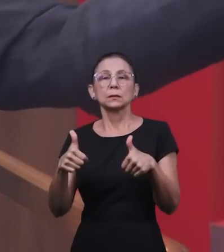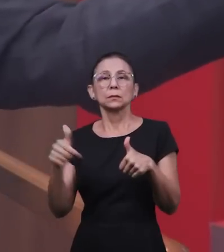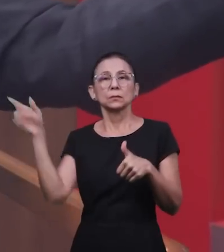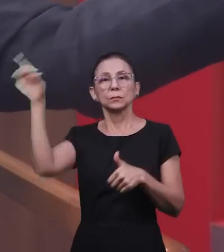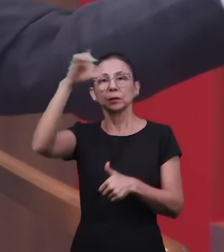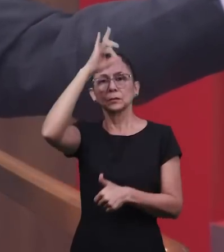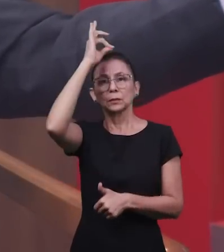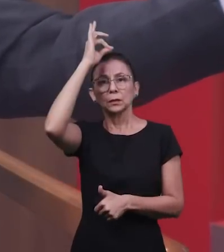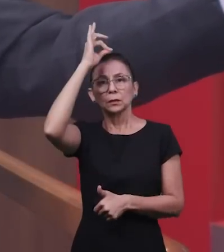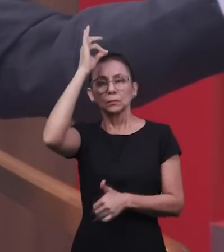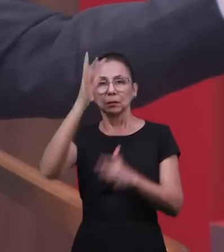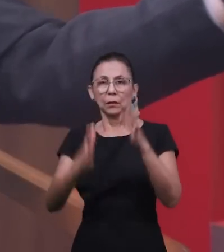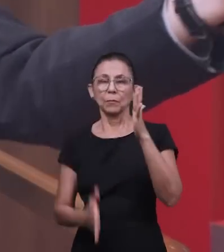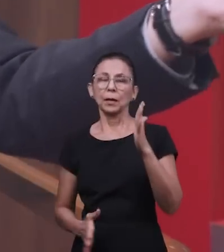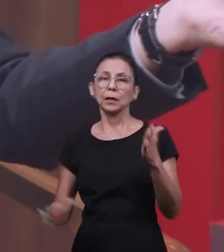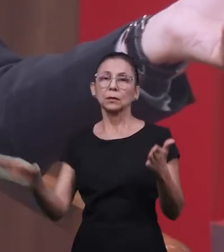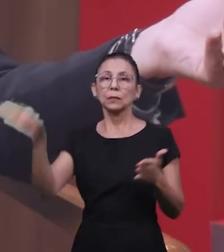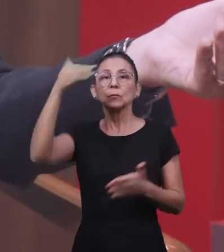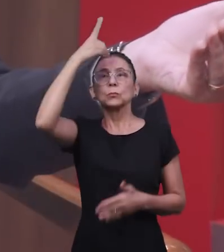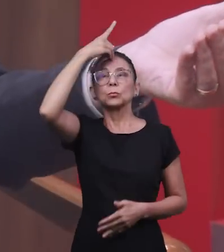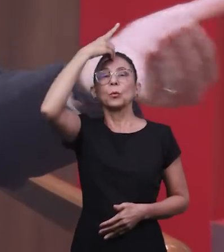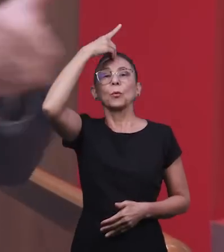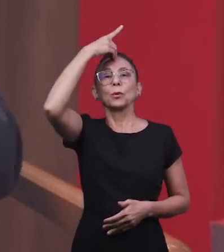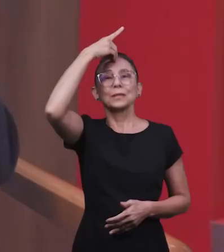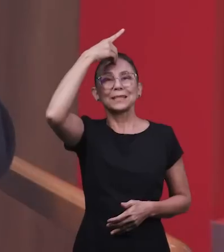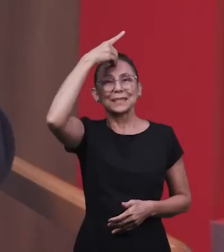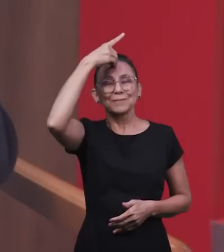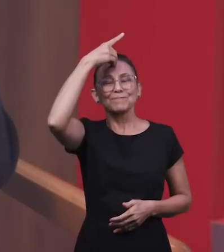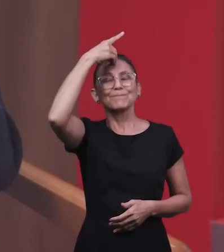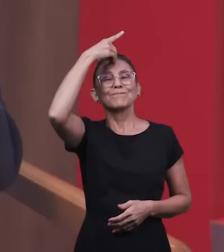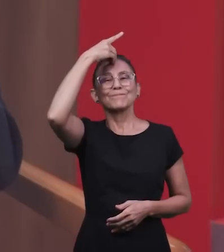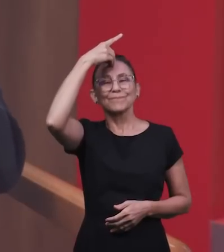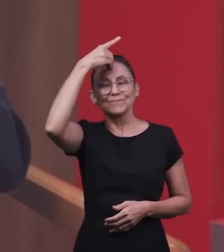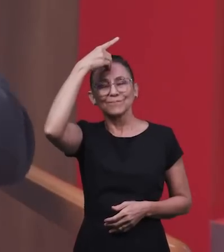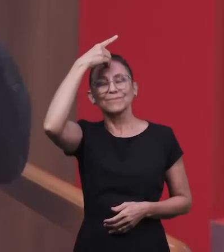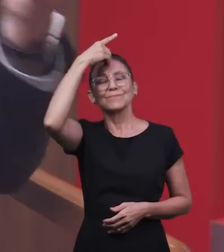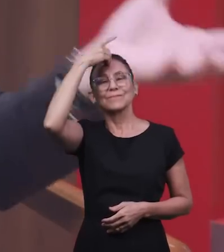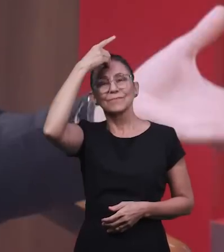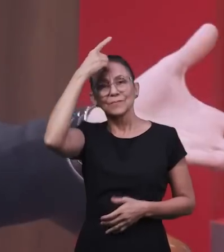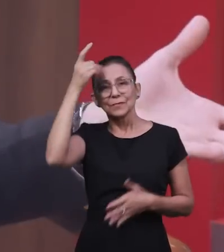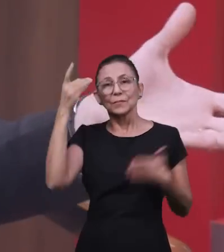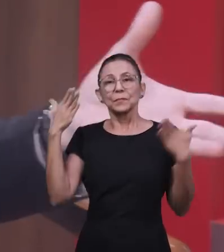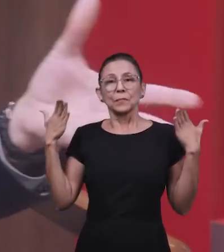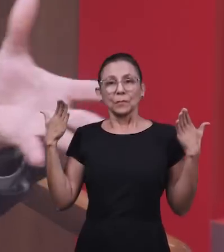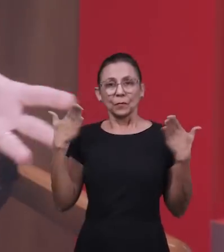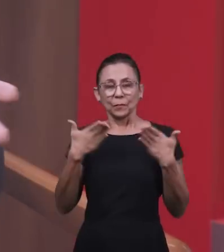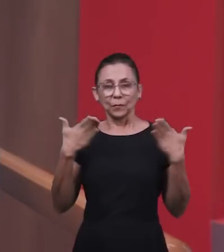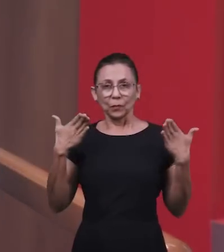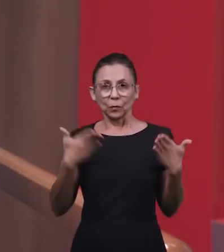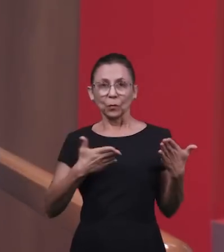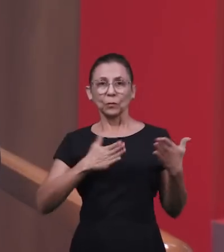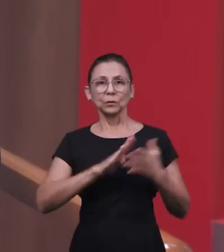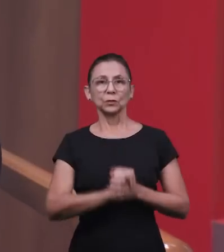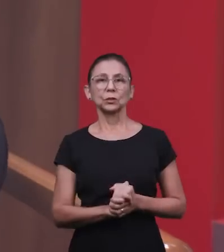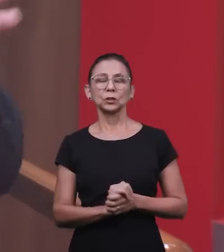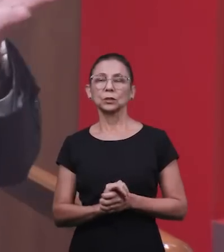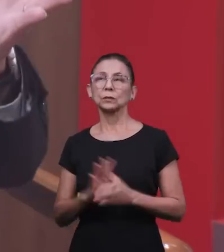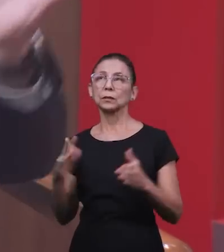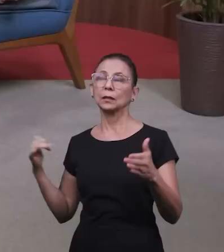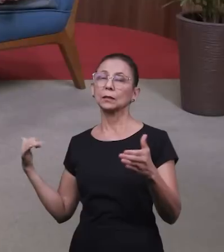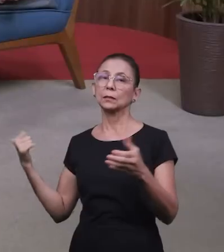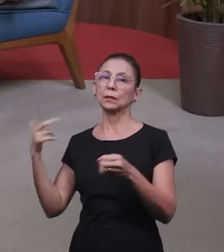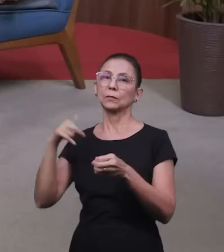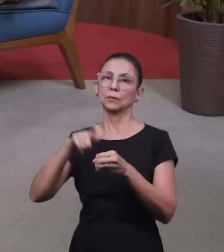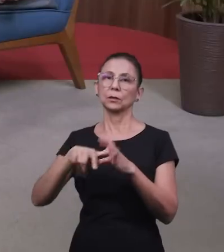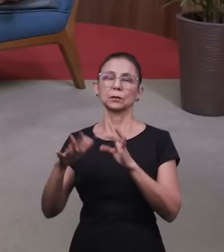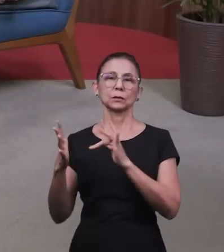dons espirituais. Então, a igreja hoje, ano 2022, e até Jesus voltar, tem